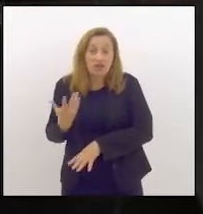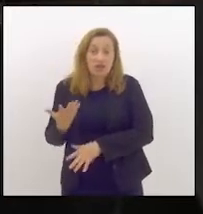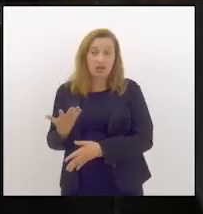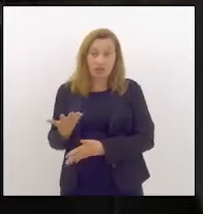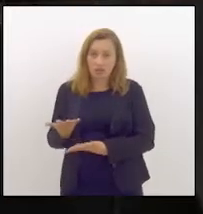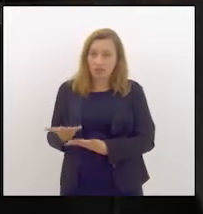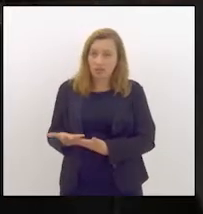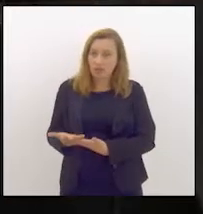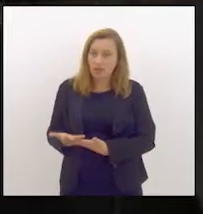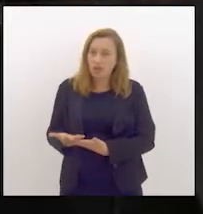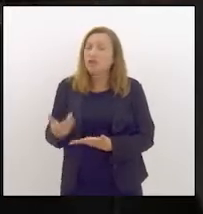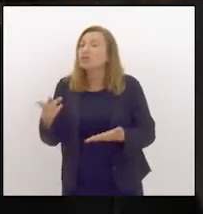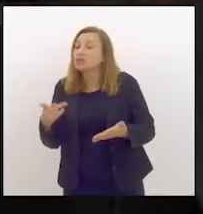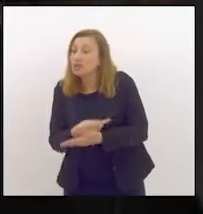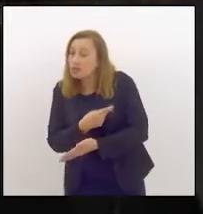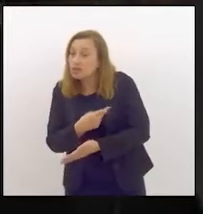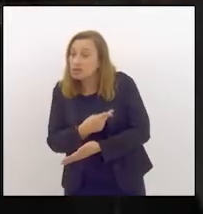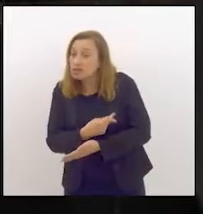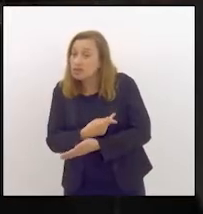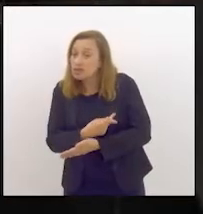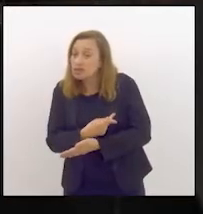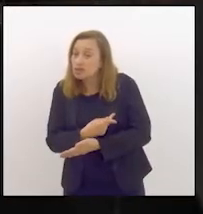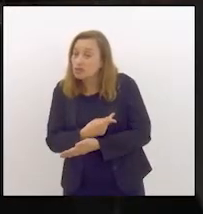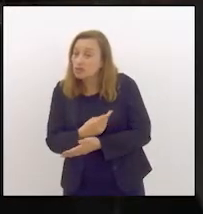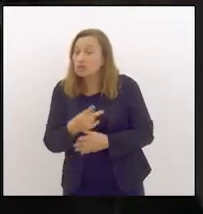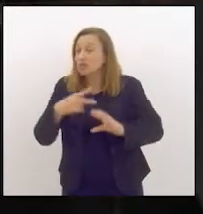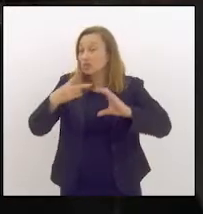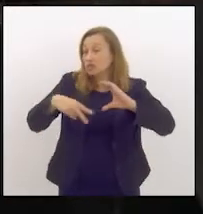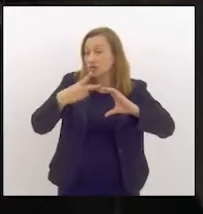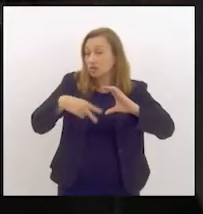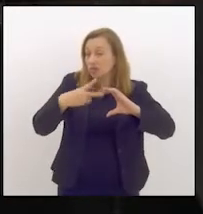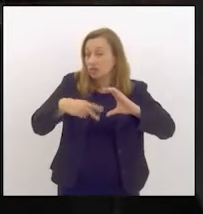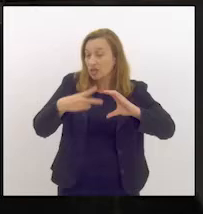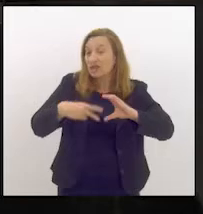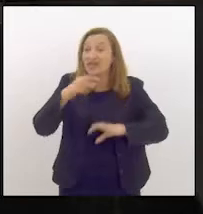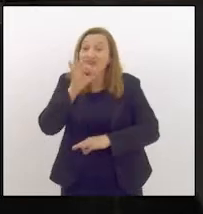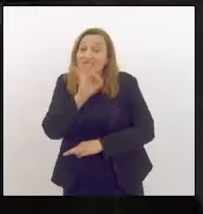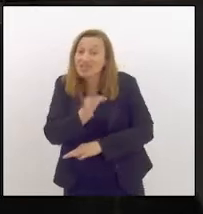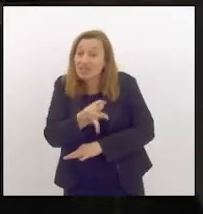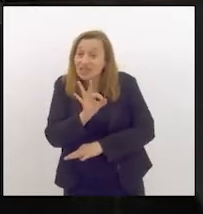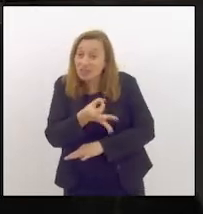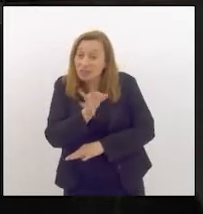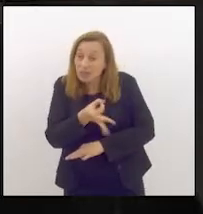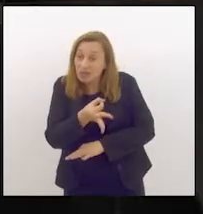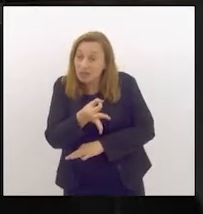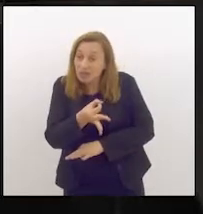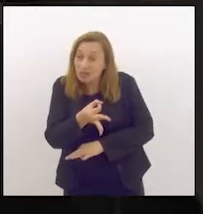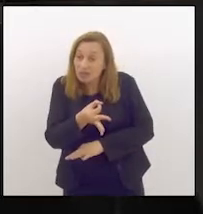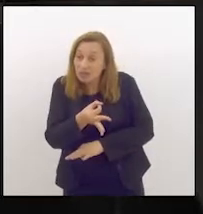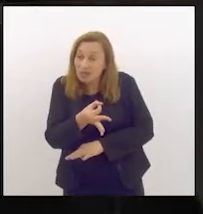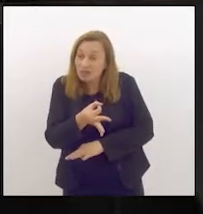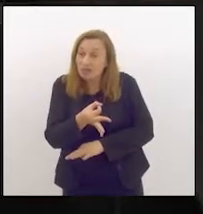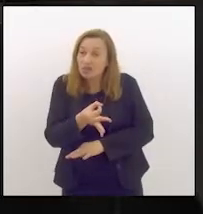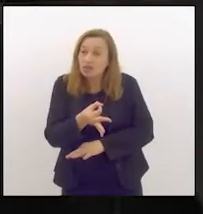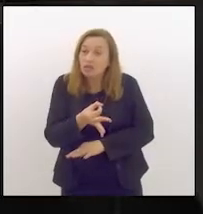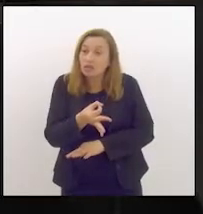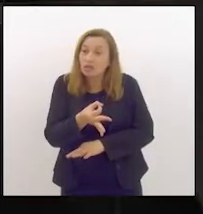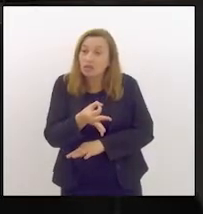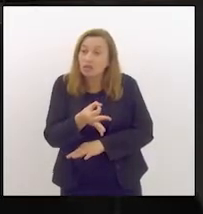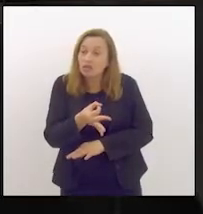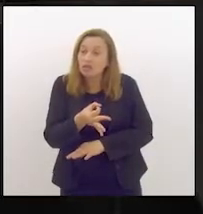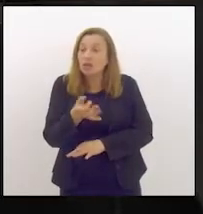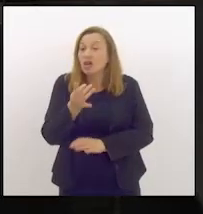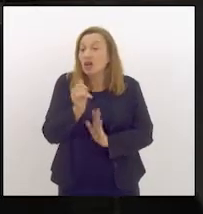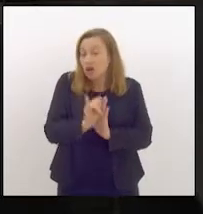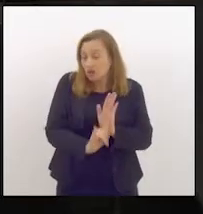e o que tá acontecendo na assembleia na Câmara dos Vereadores é justamente a votação do processo do